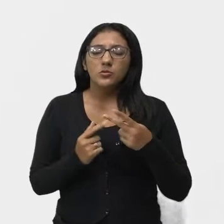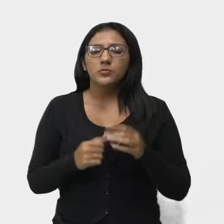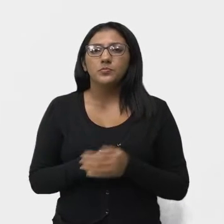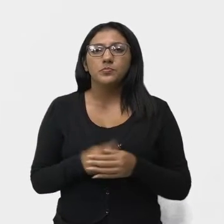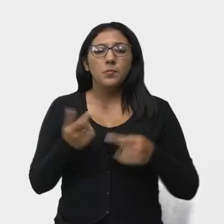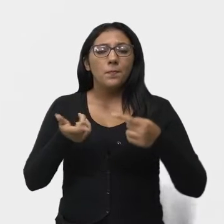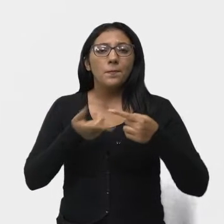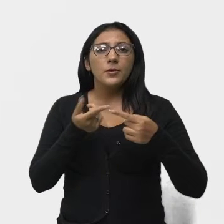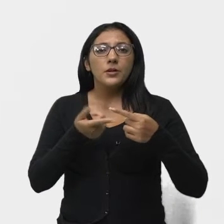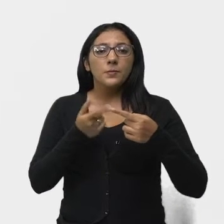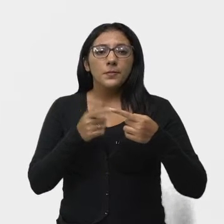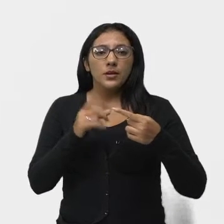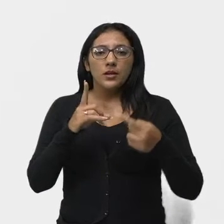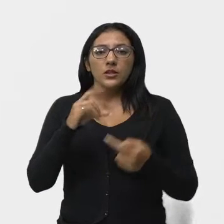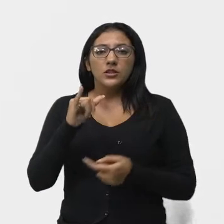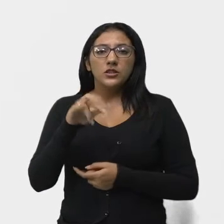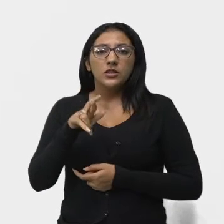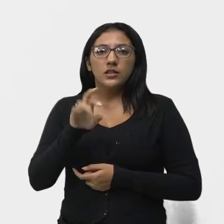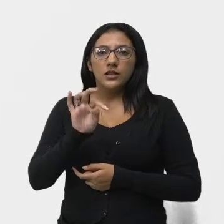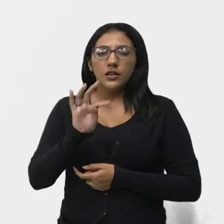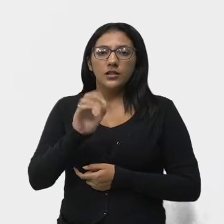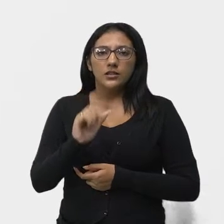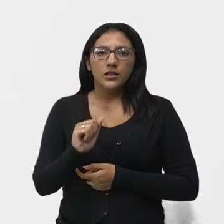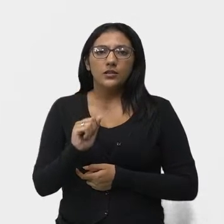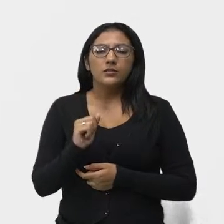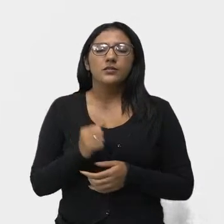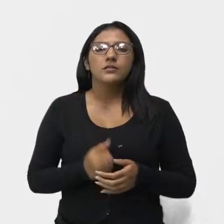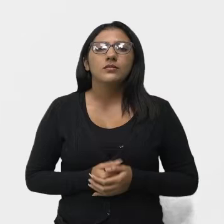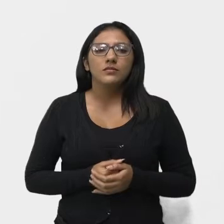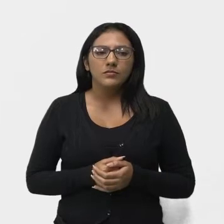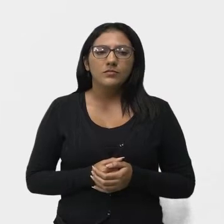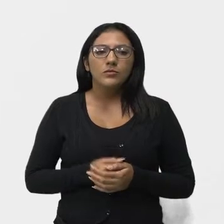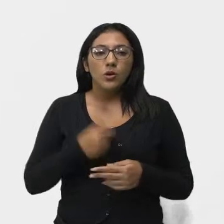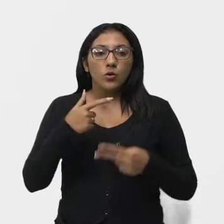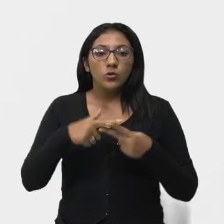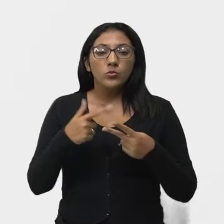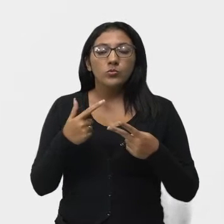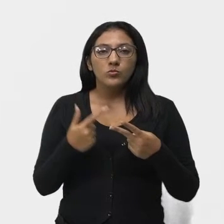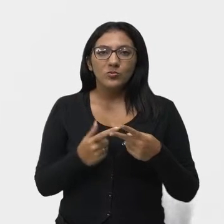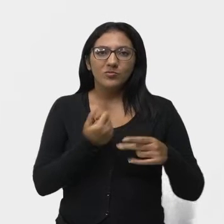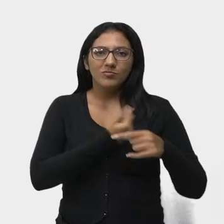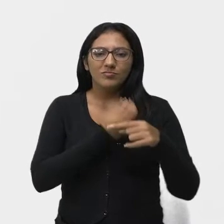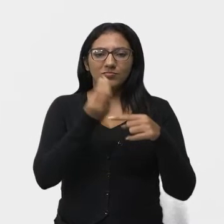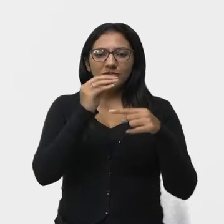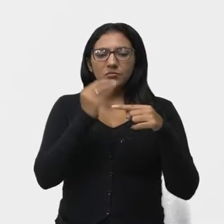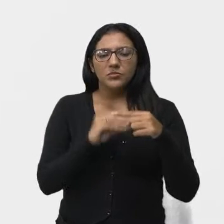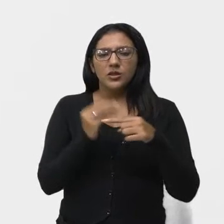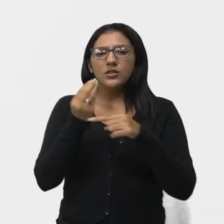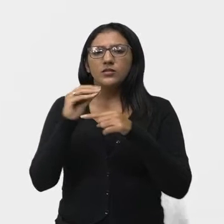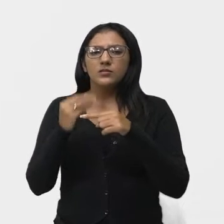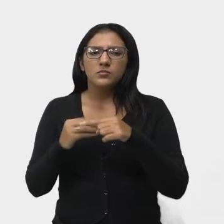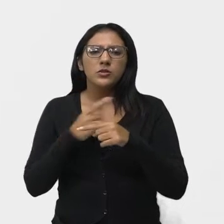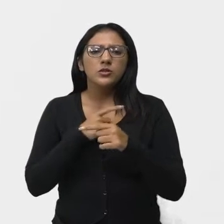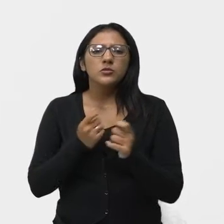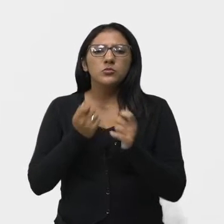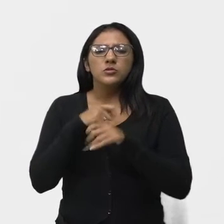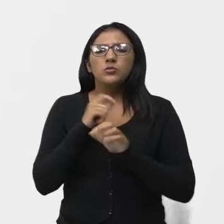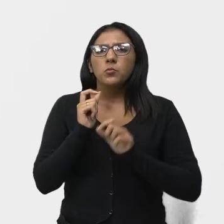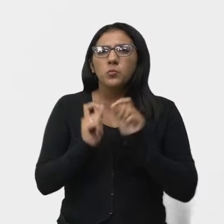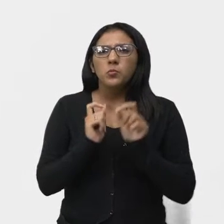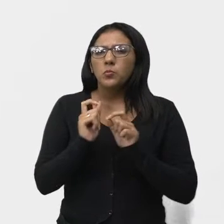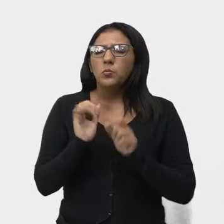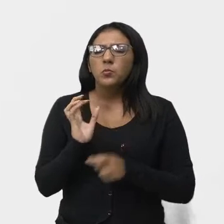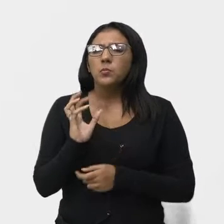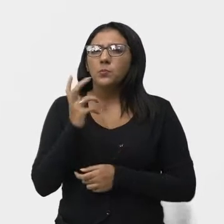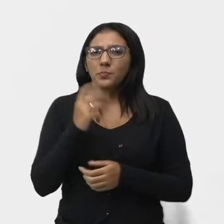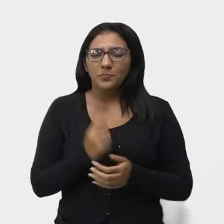diretamente proporcionais. Duas grandezas são chamadas de diretamente proporcionais quando o